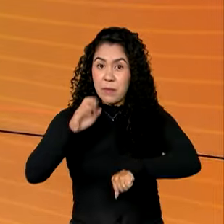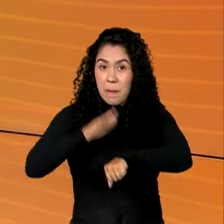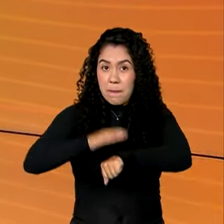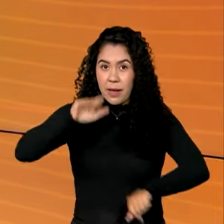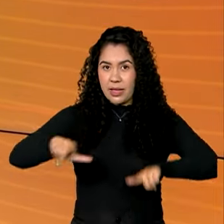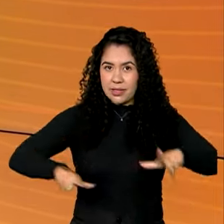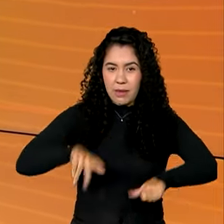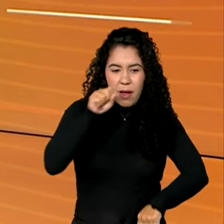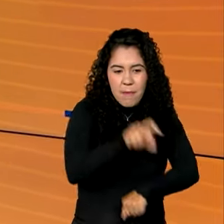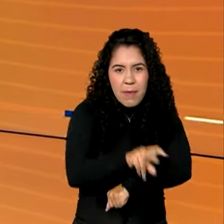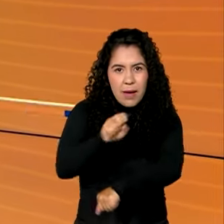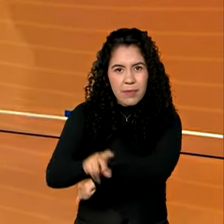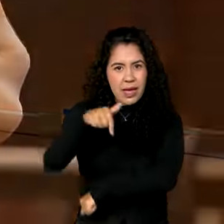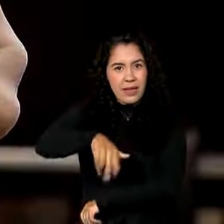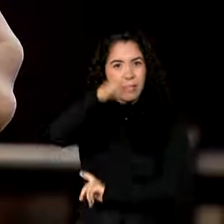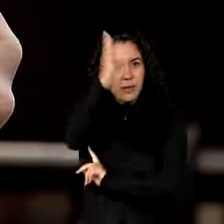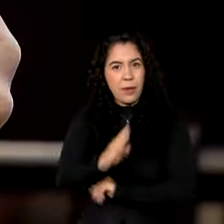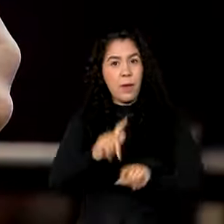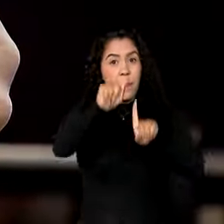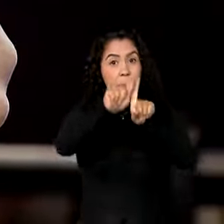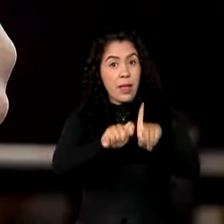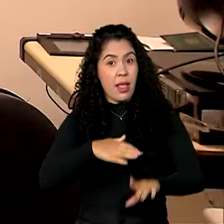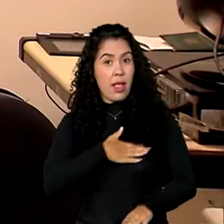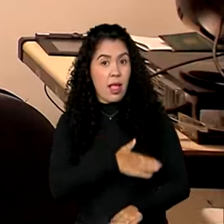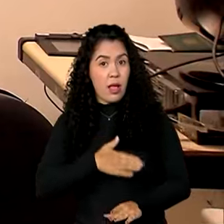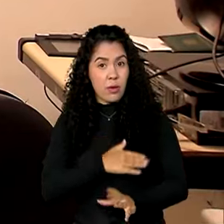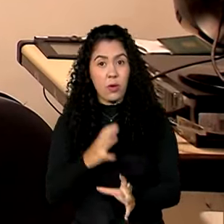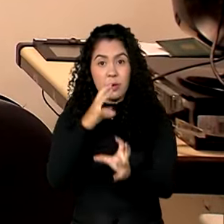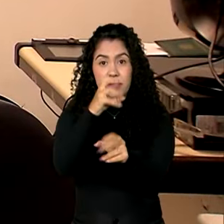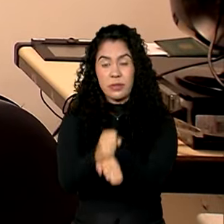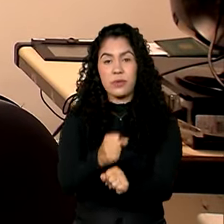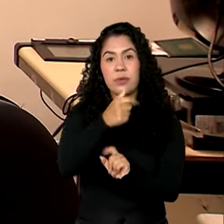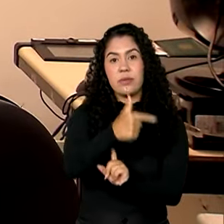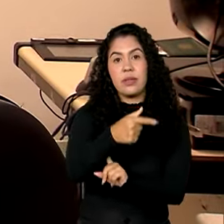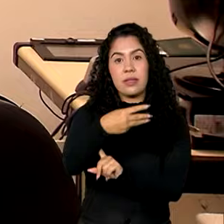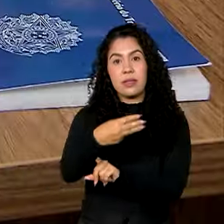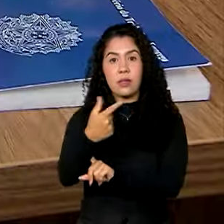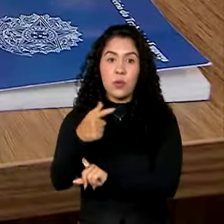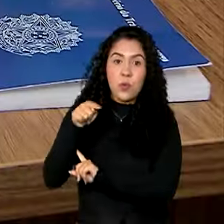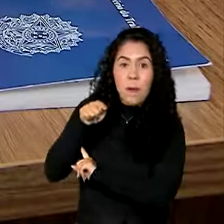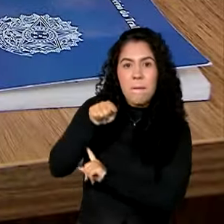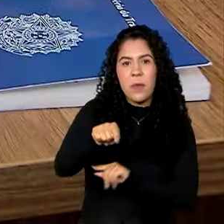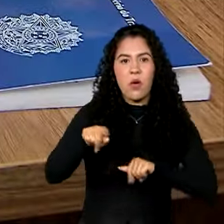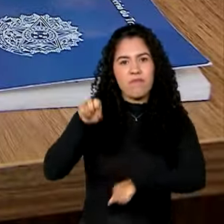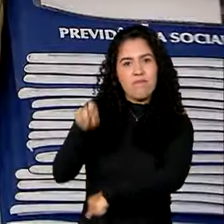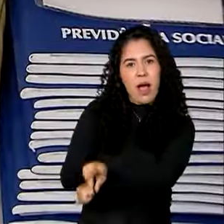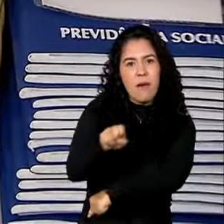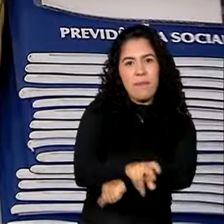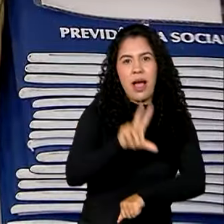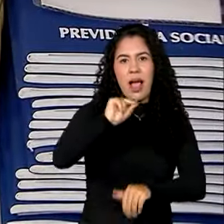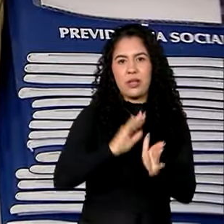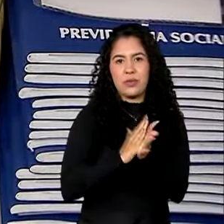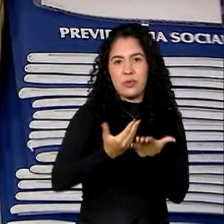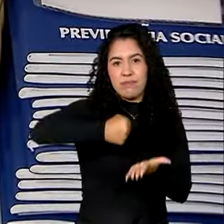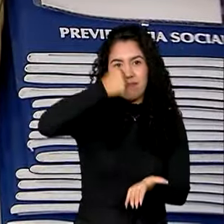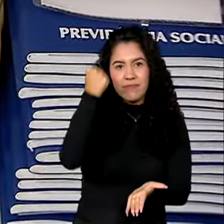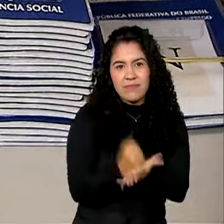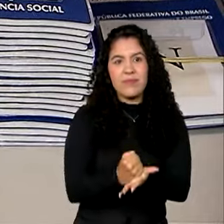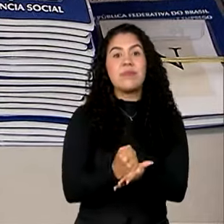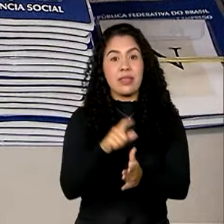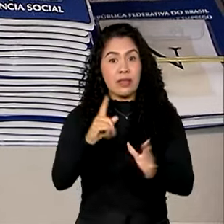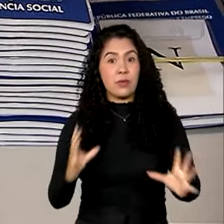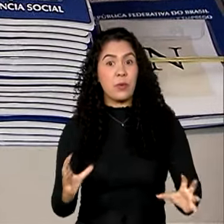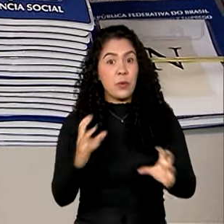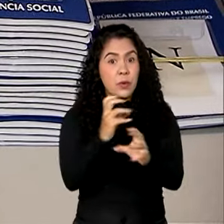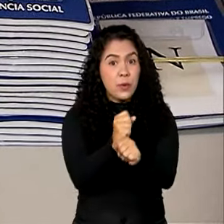empregos no país. Em agosto, foram criadas 232 mil vagas de trabalho com carteira assinada. Total de